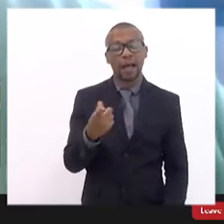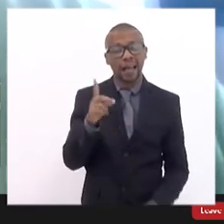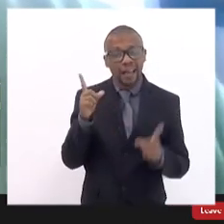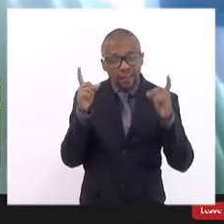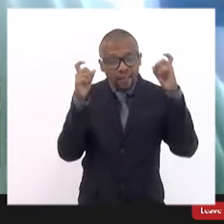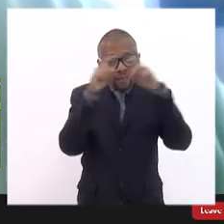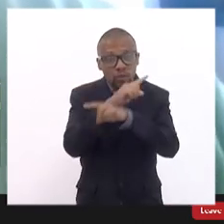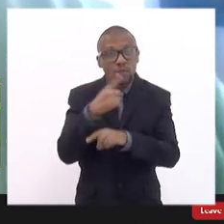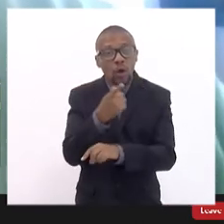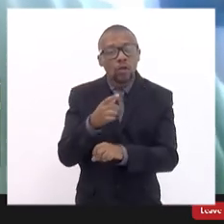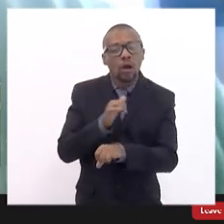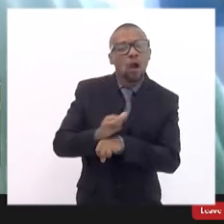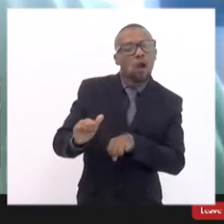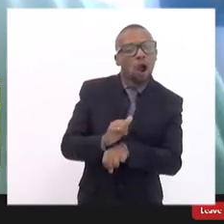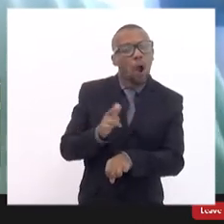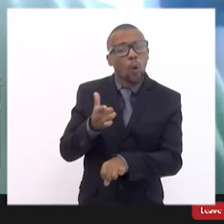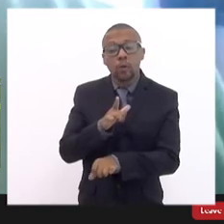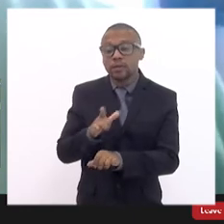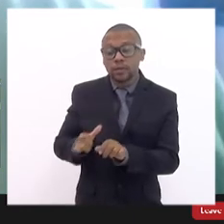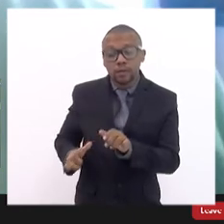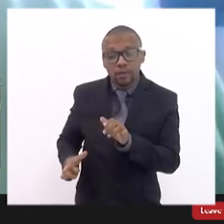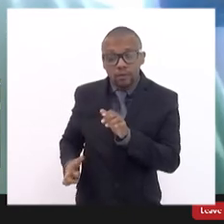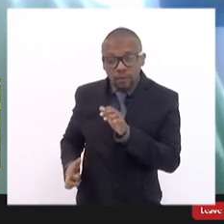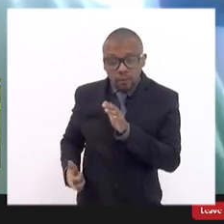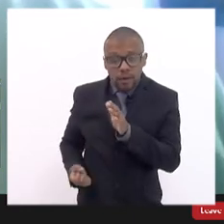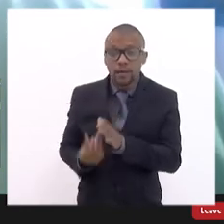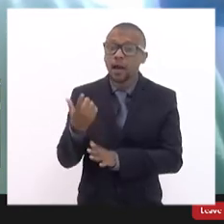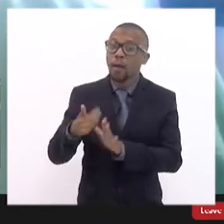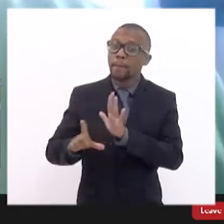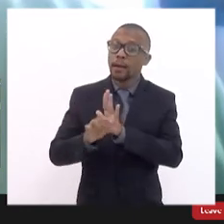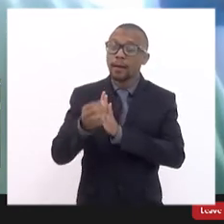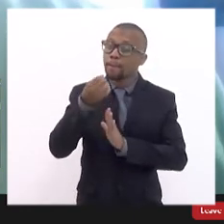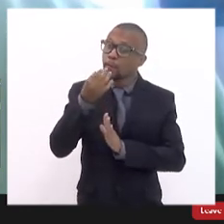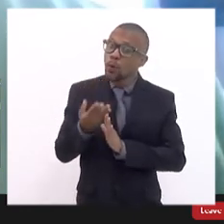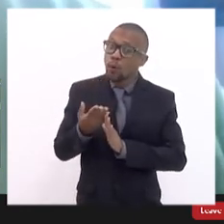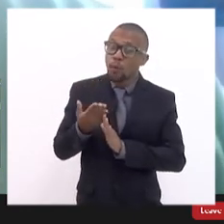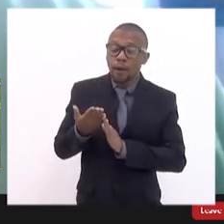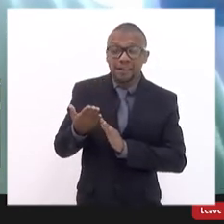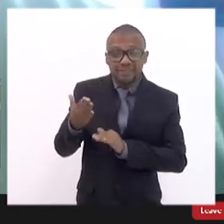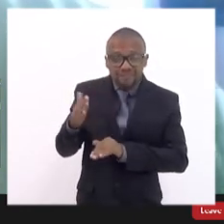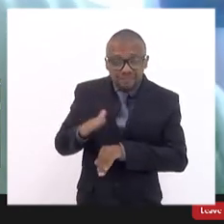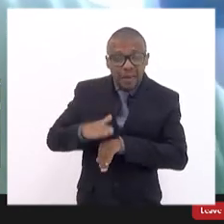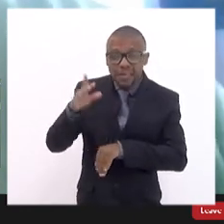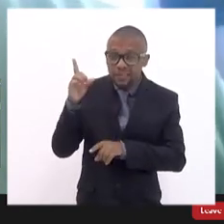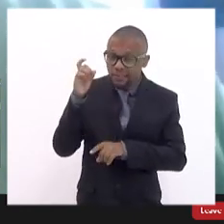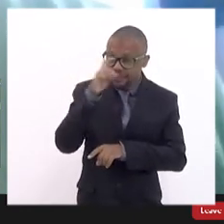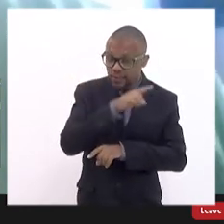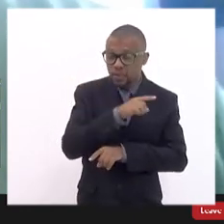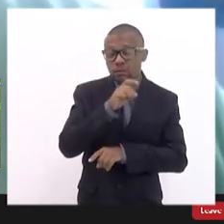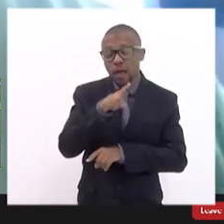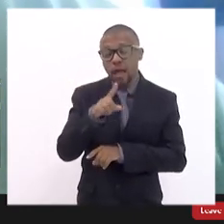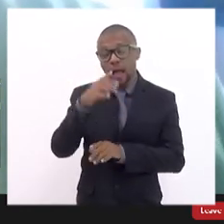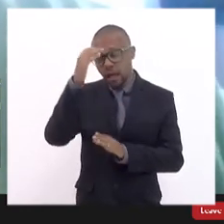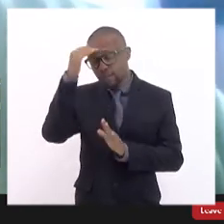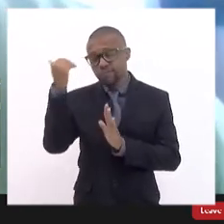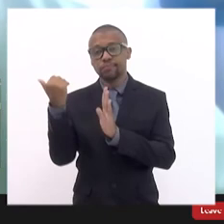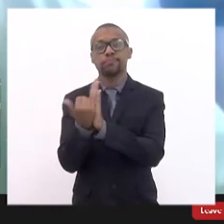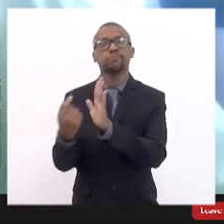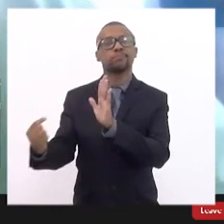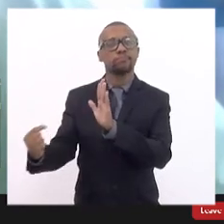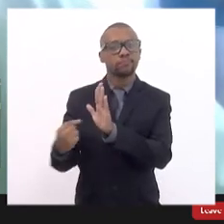lei boa. E mais difícil ainda é fazer com que ela seja cumprida,